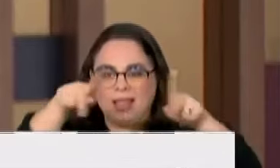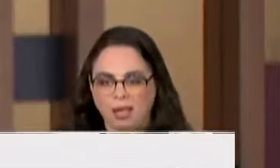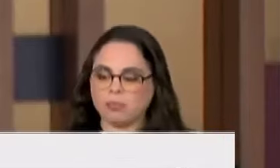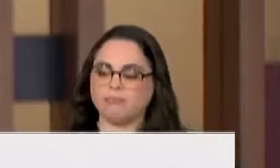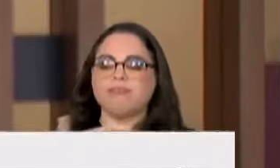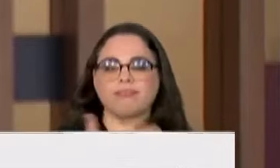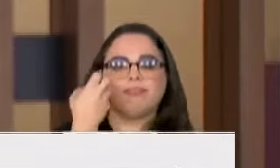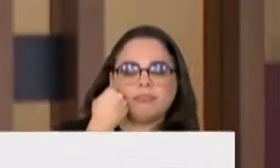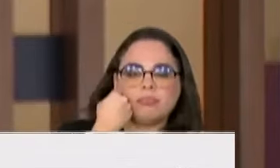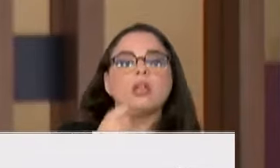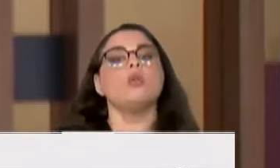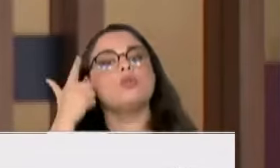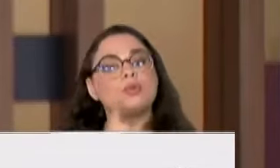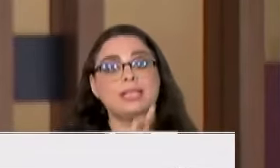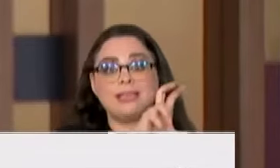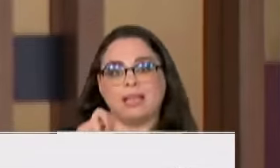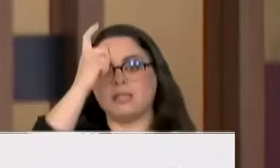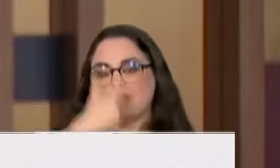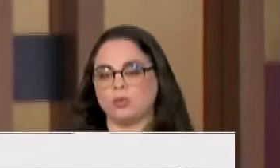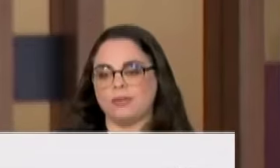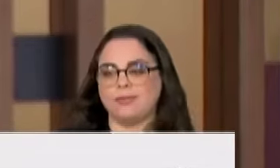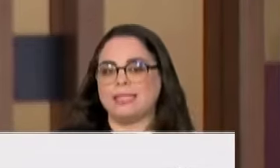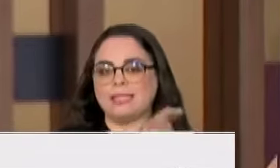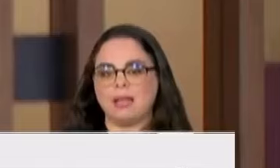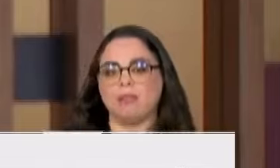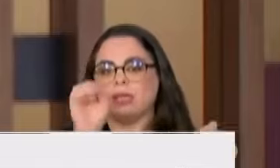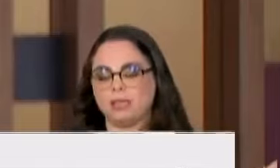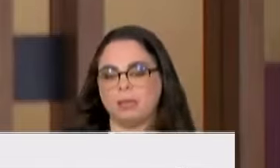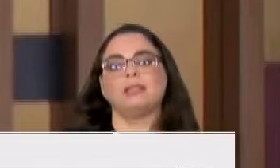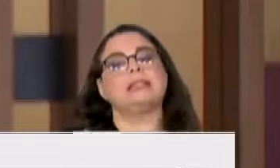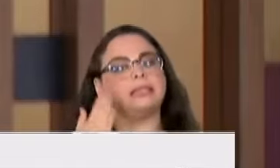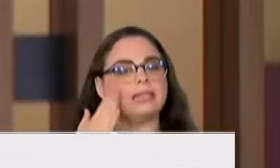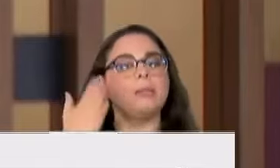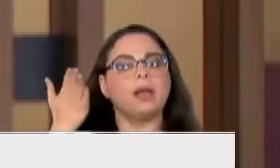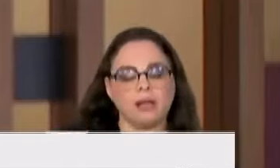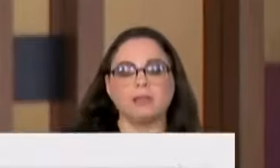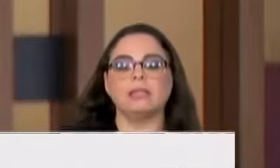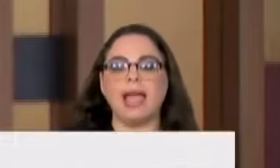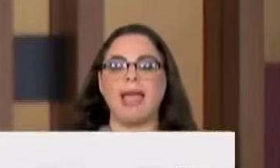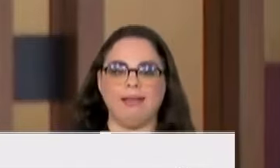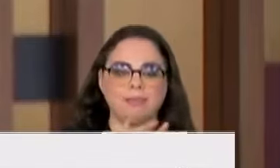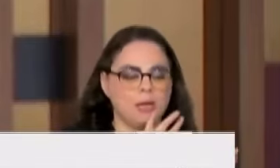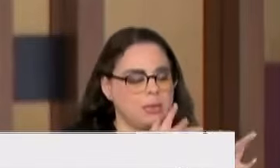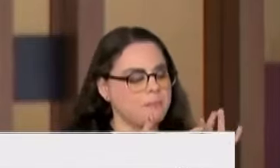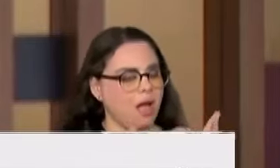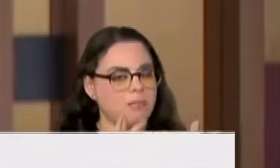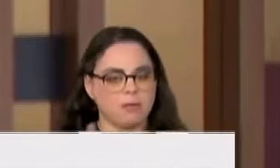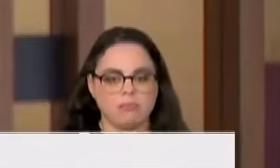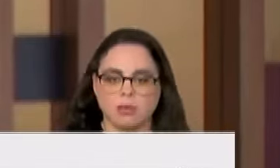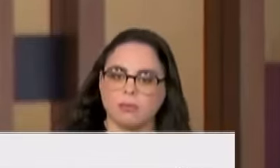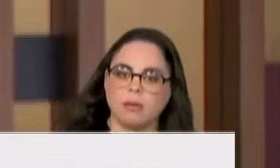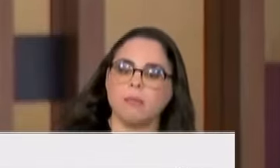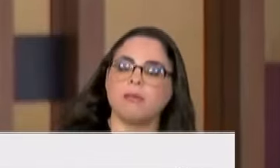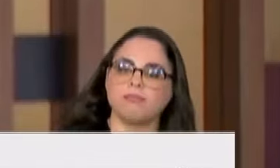pessoas por semana, nós conseguimos suportar bem, porque sabemos que, como bem disse a Adelis Ortiz, é uma operação continuada,